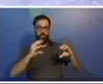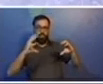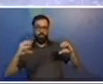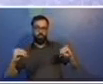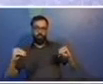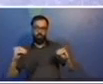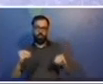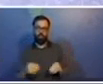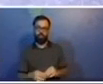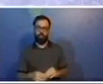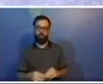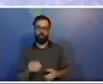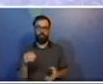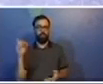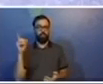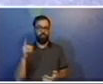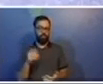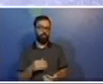mamão.